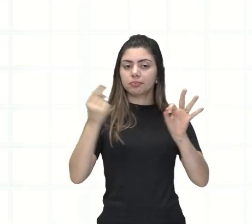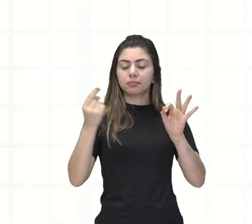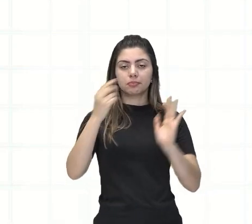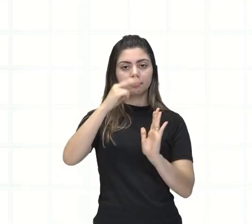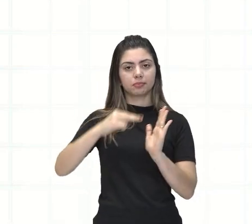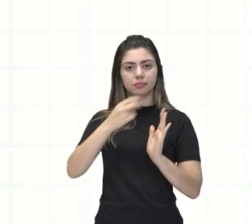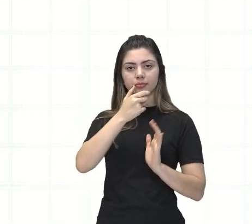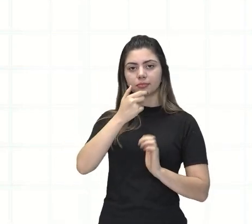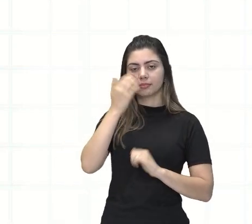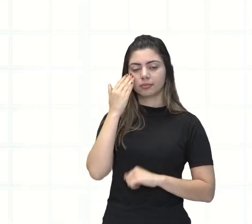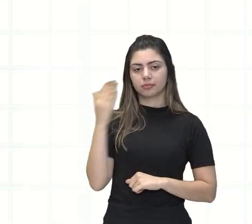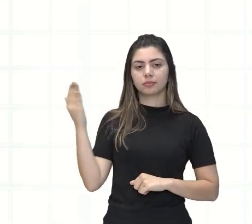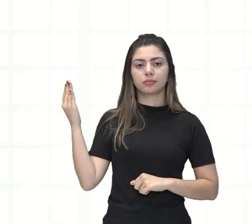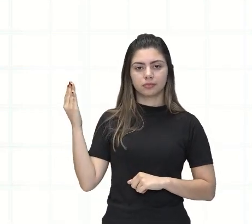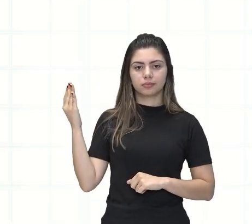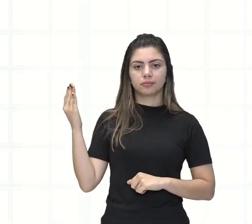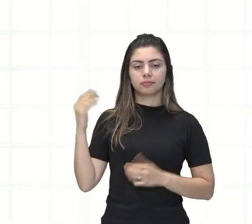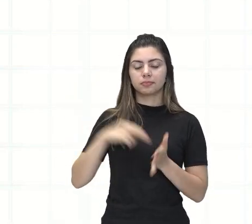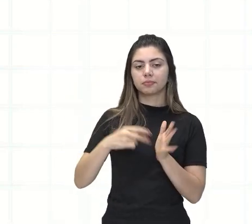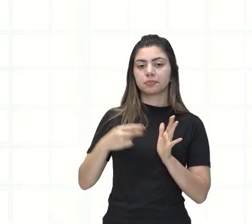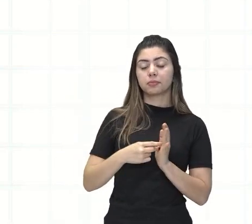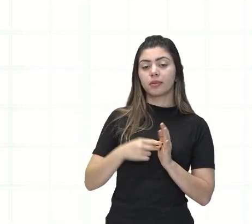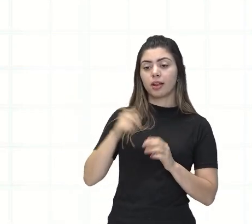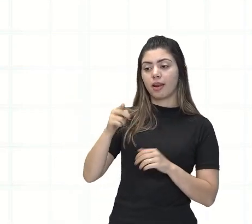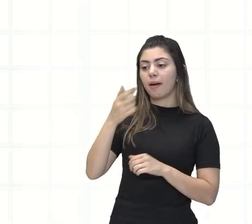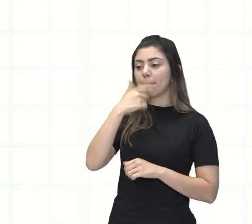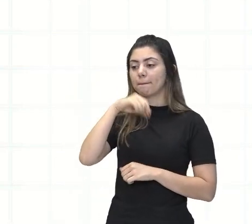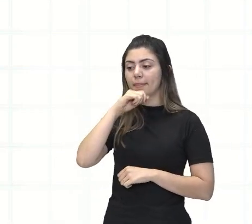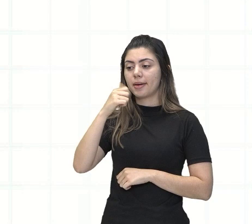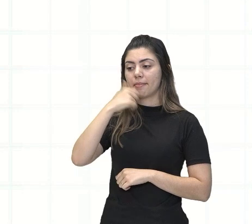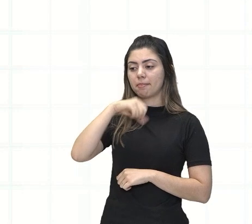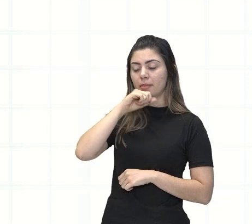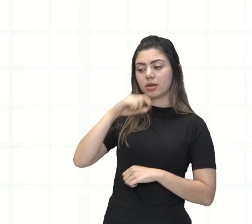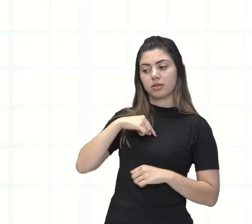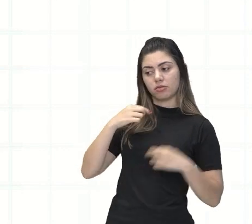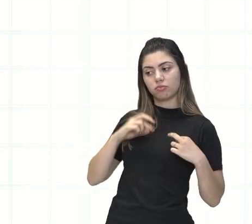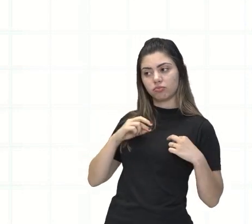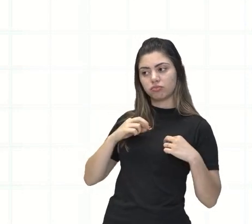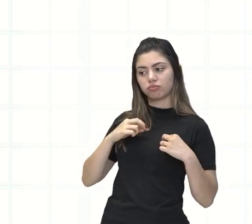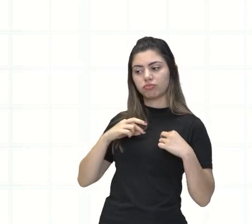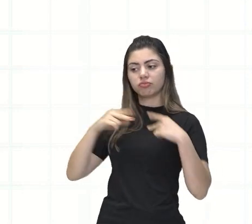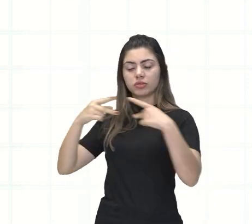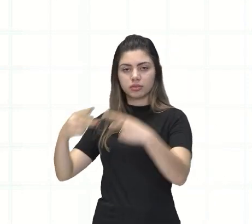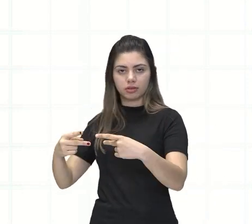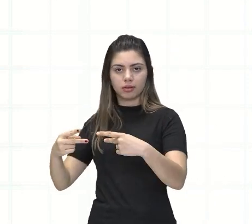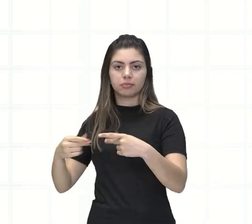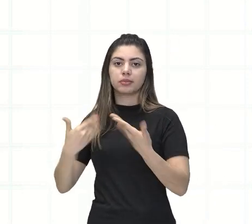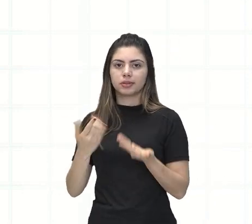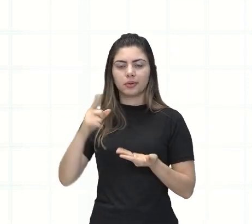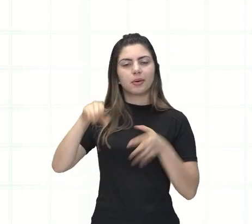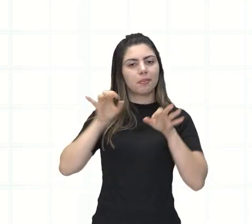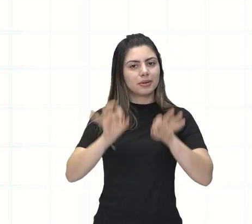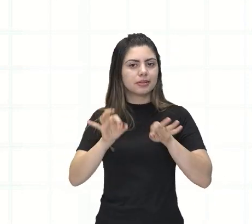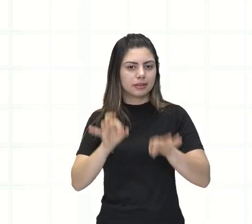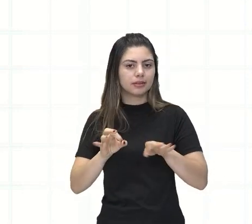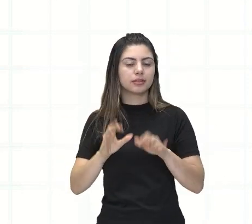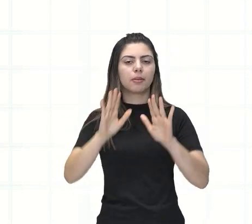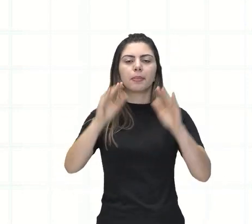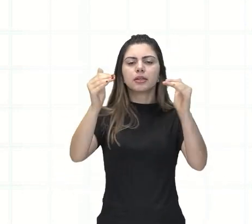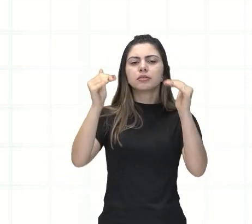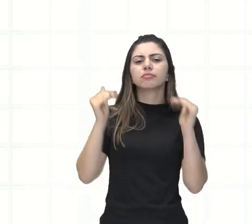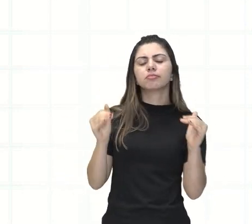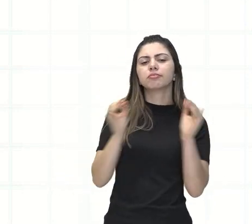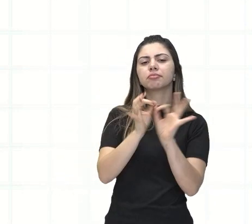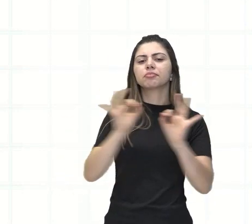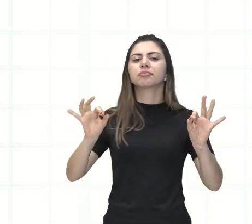my parents, eu vou visitar os meus pais, ela está certa disso, né? Essa segunda já colocou o think,